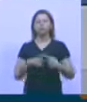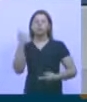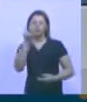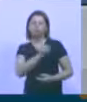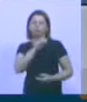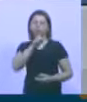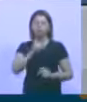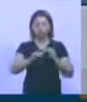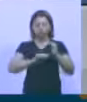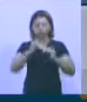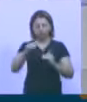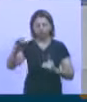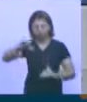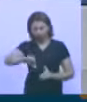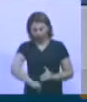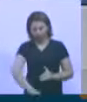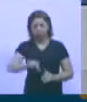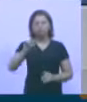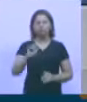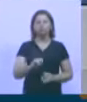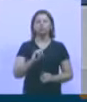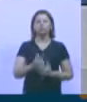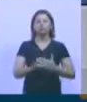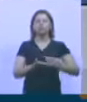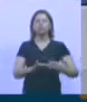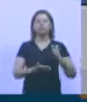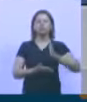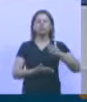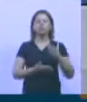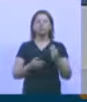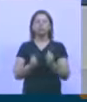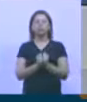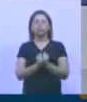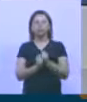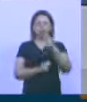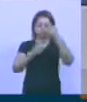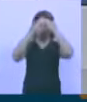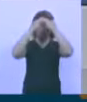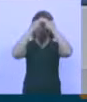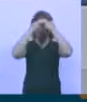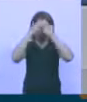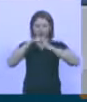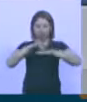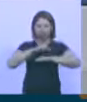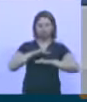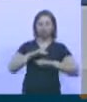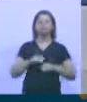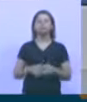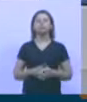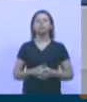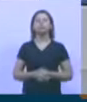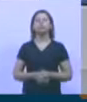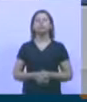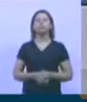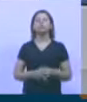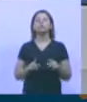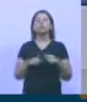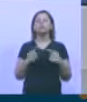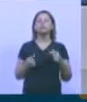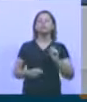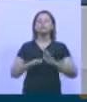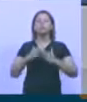processo terminal que provavelmente começa com um complexo de inferioridade. But what does the Bible say? Mas o que